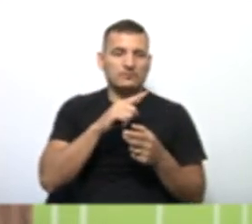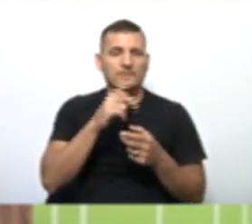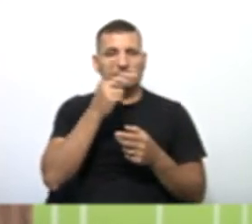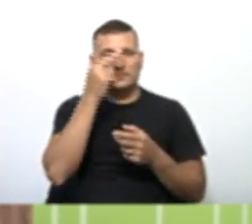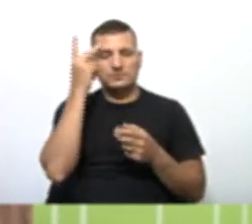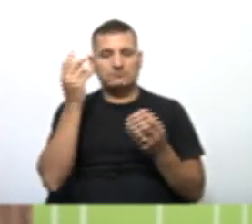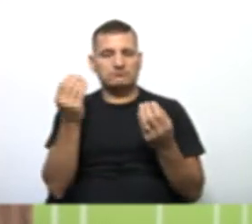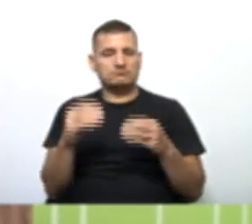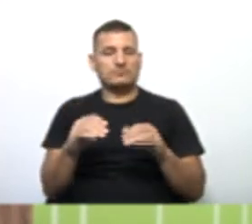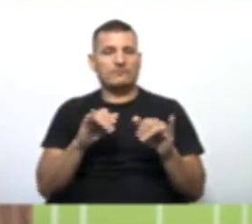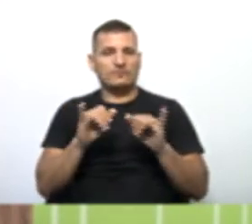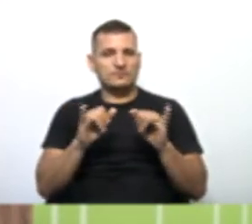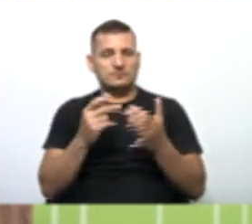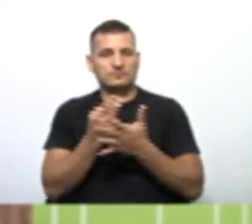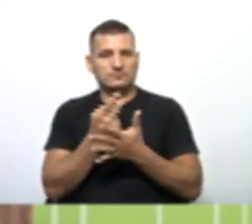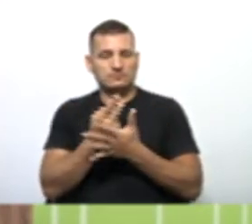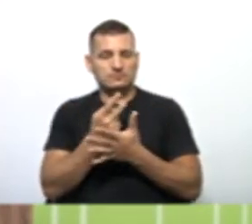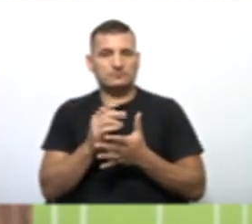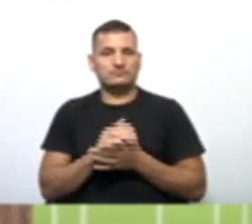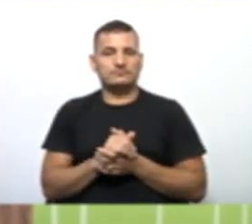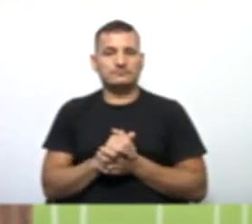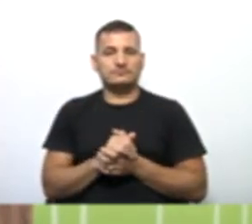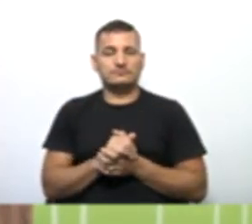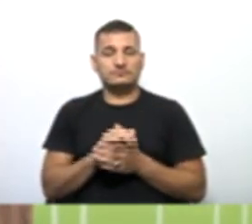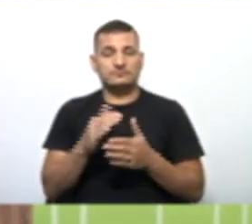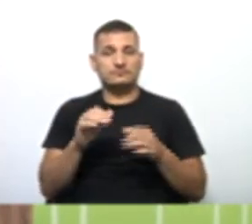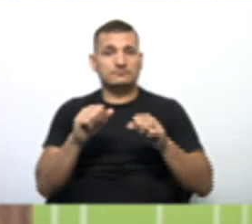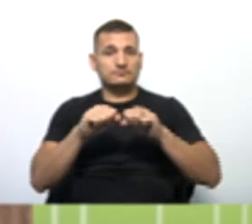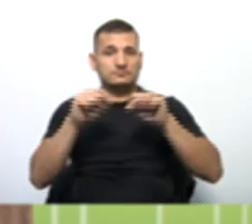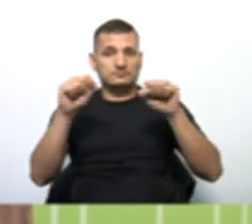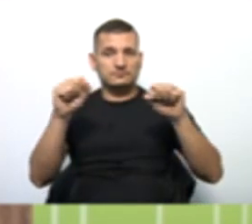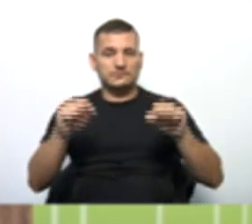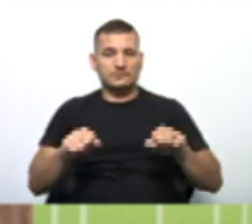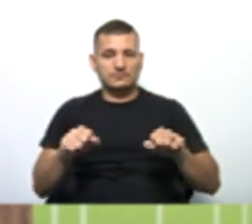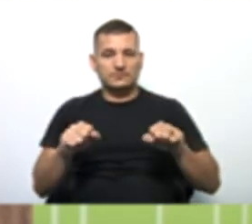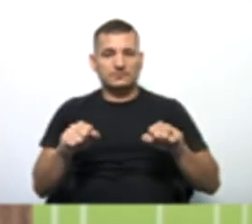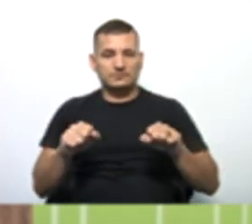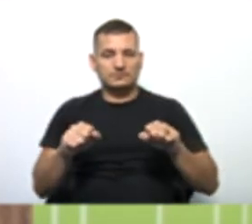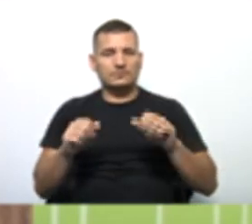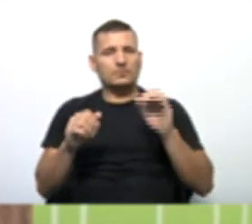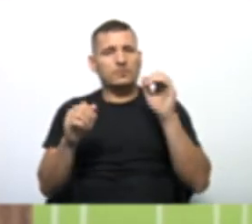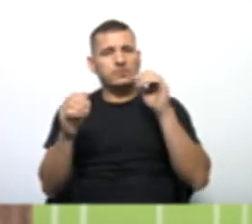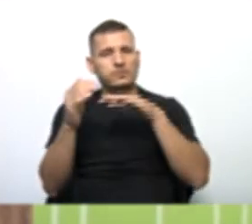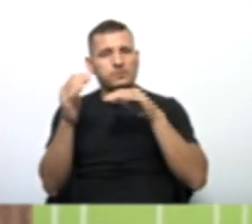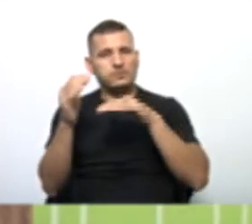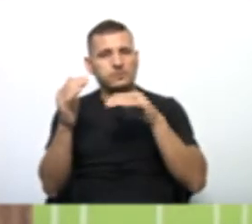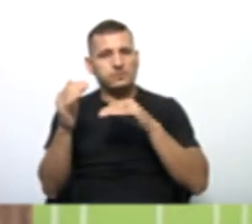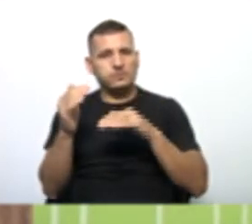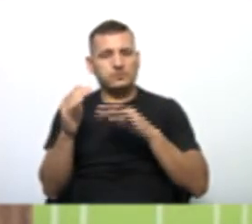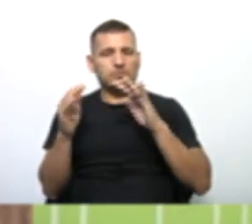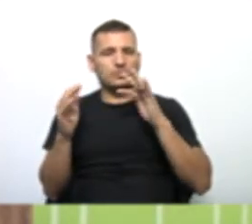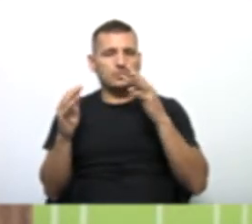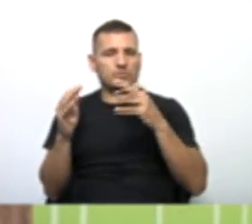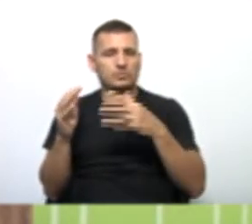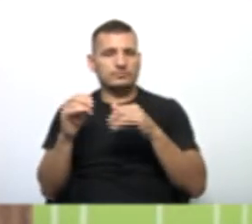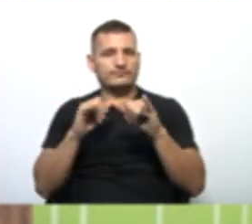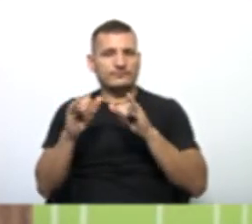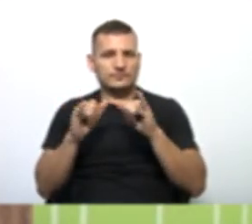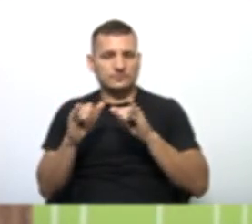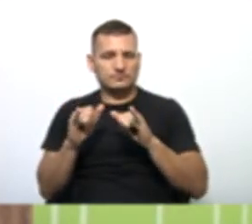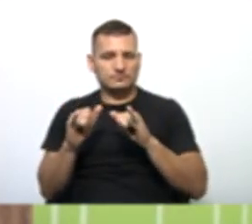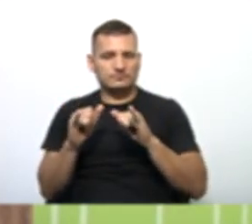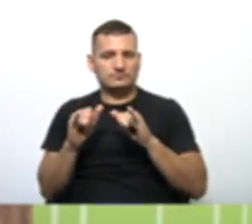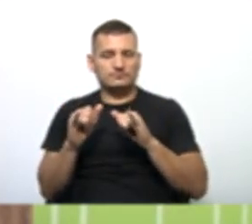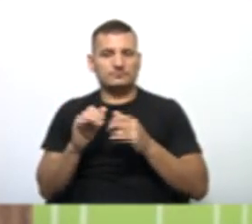errado, para poder sempre estar aprimorando. Então, o sistema, ele leva, vamos dizer assim, guarda todas as etapas que você cumpriu. E